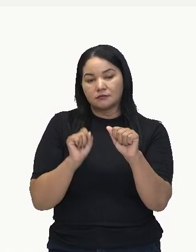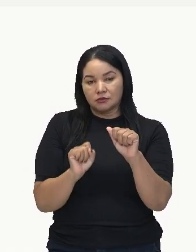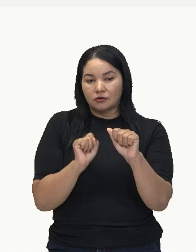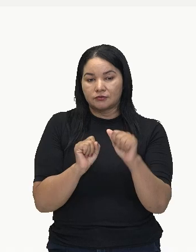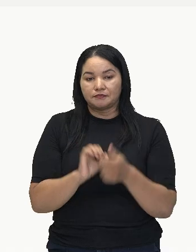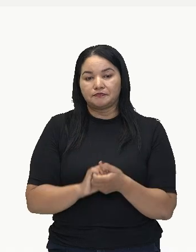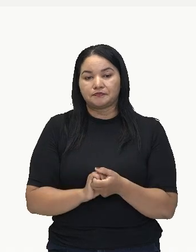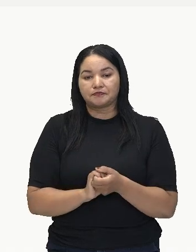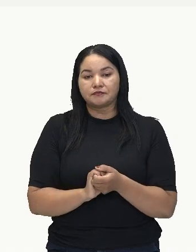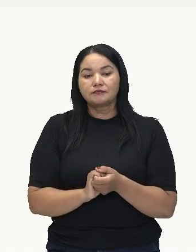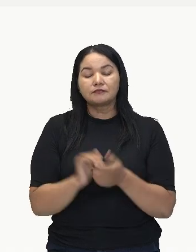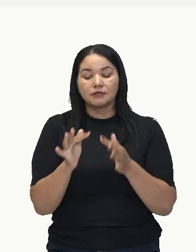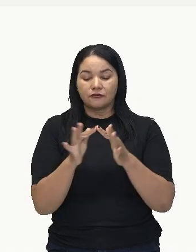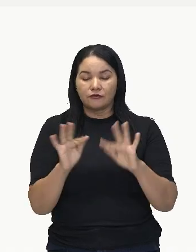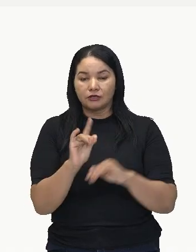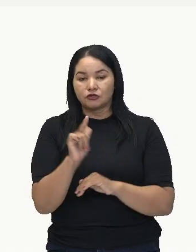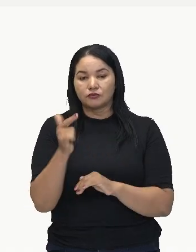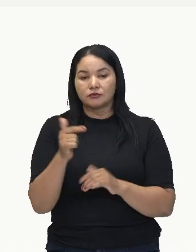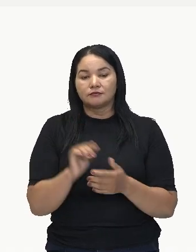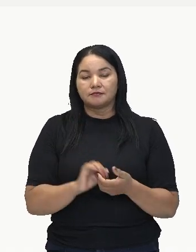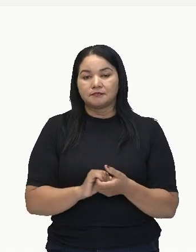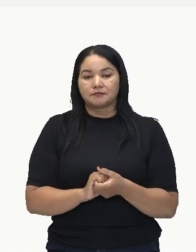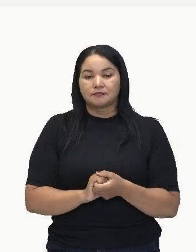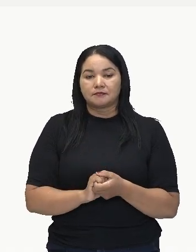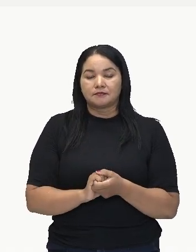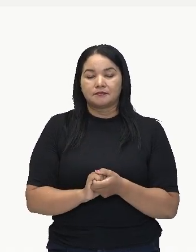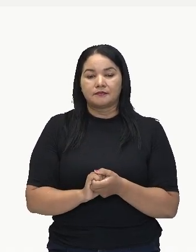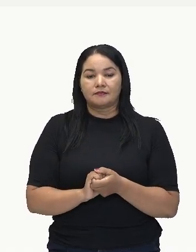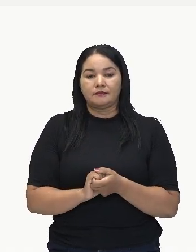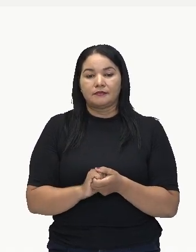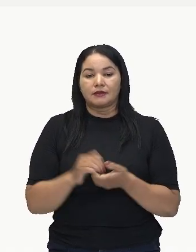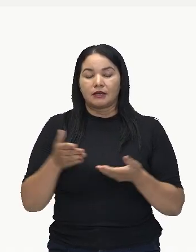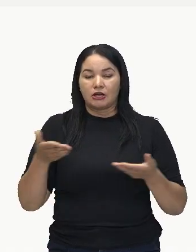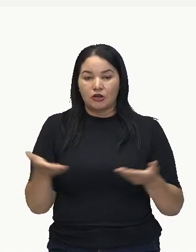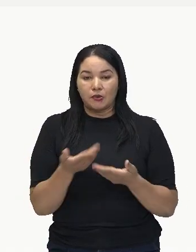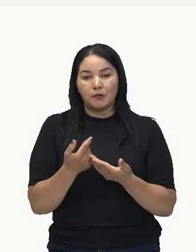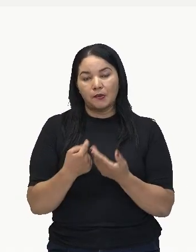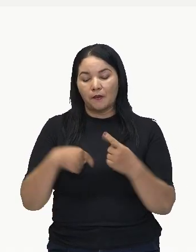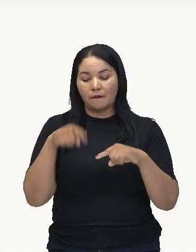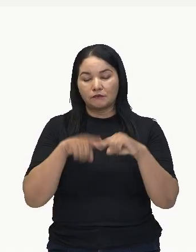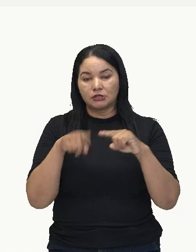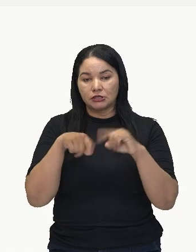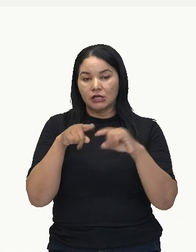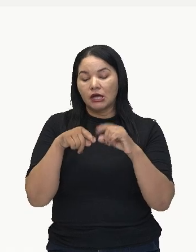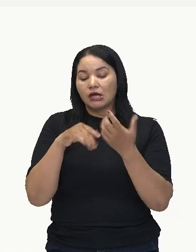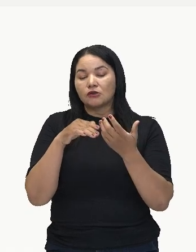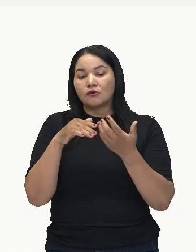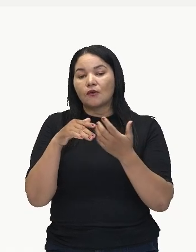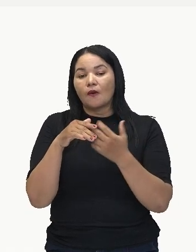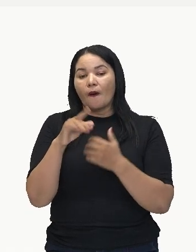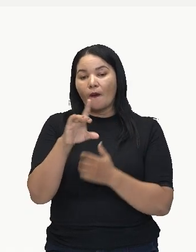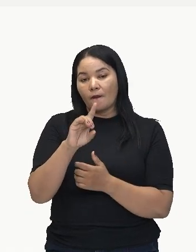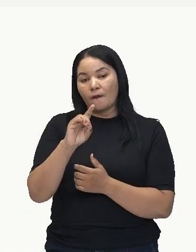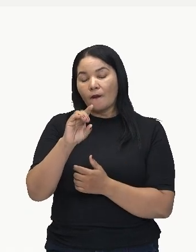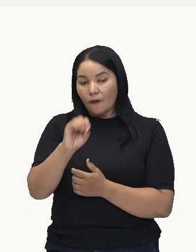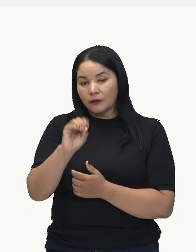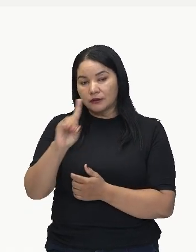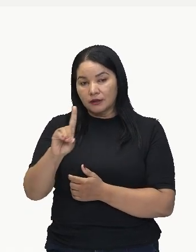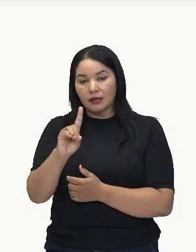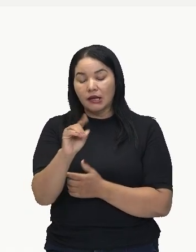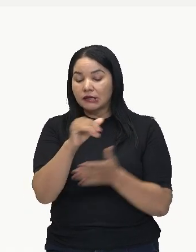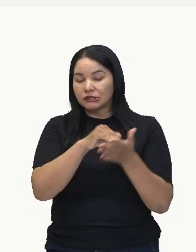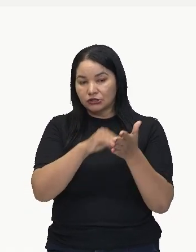continuar a frase, só que agora nós não vamos mais escrever o objeto indireto da frase. Vamos substituí-lo